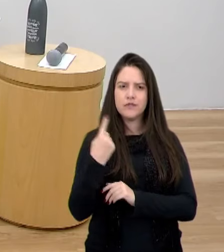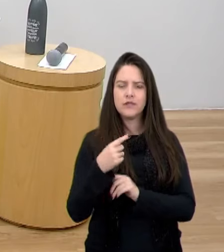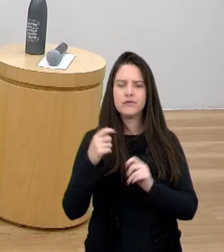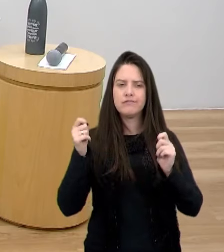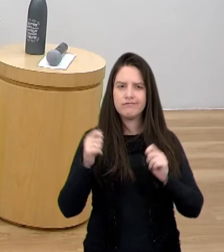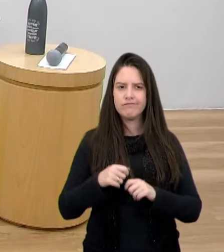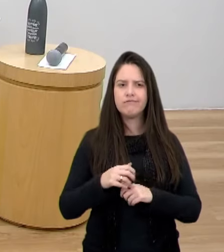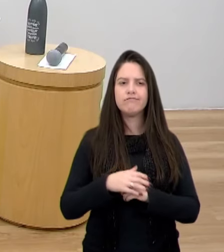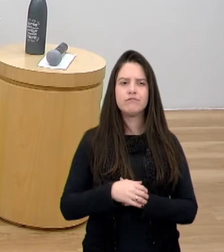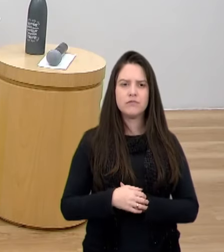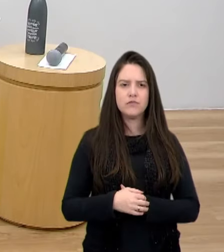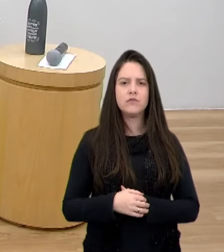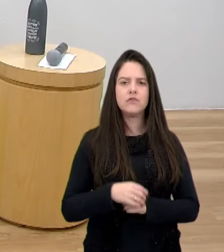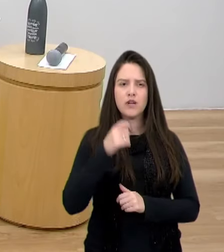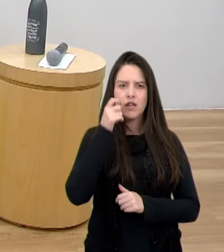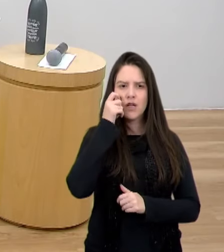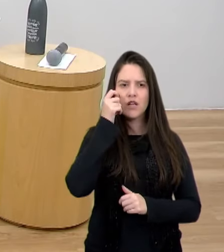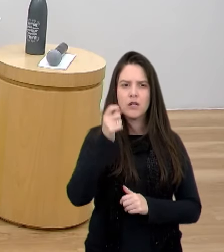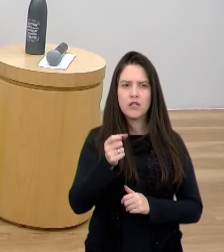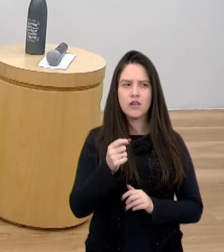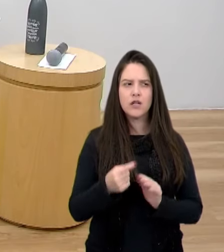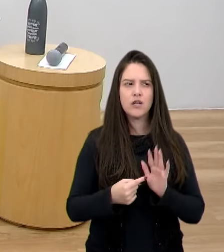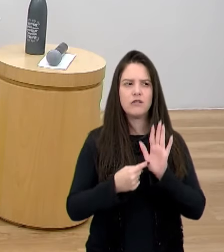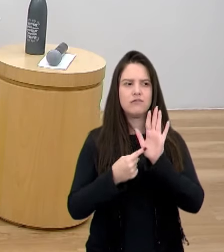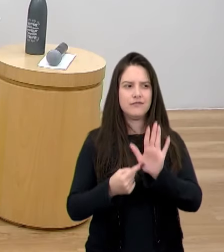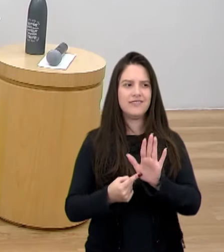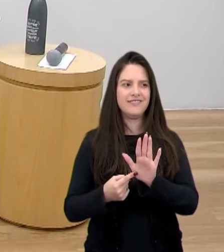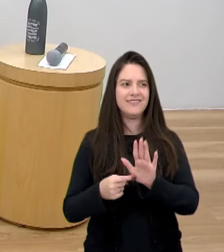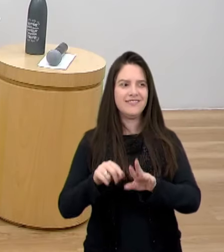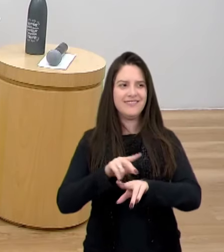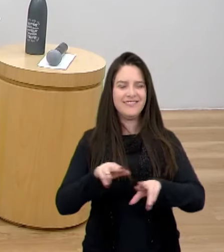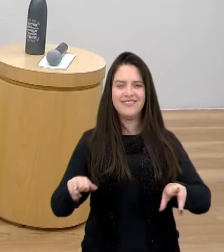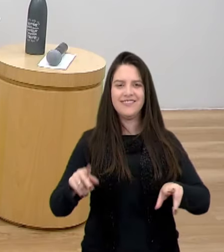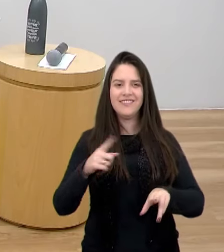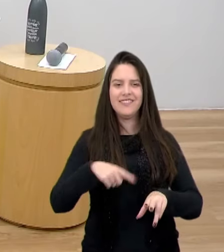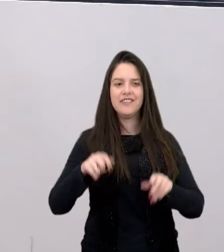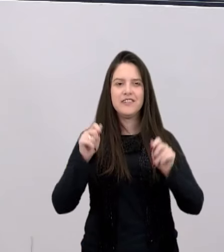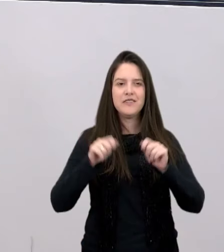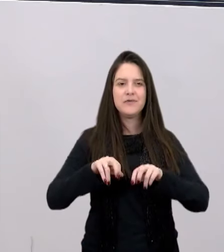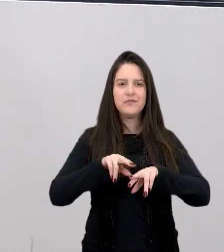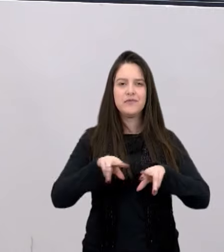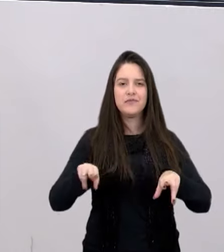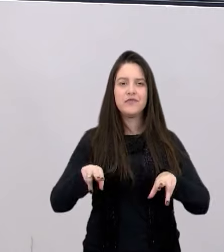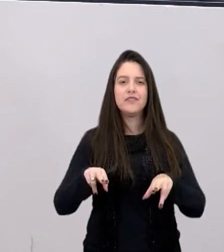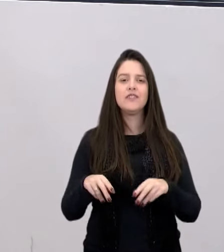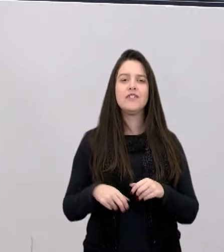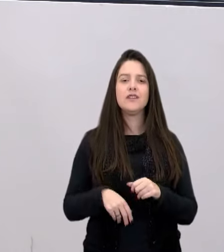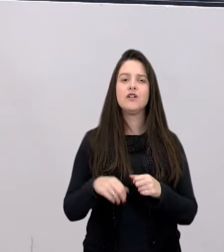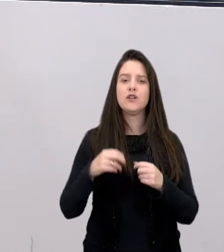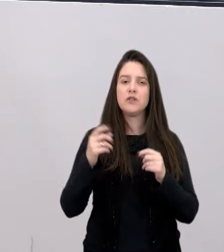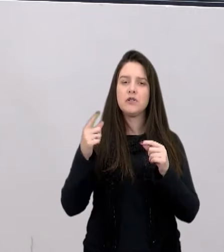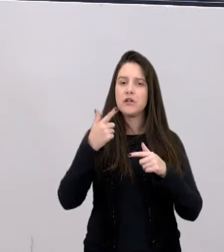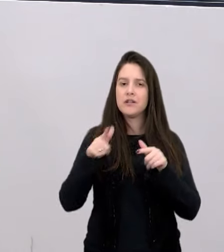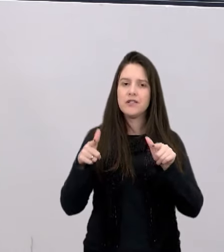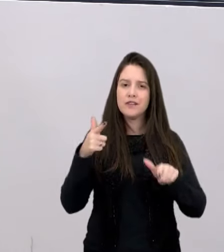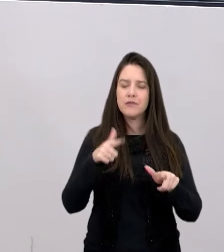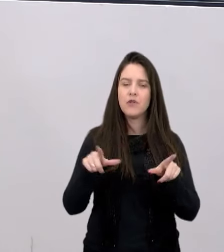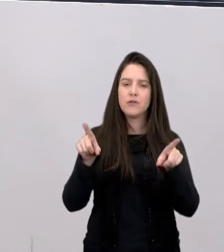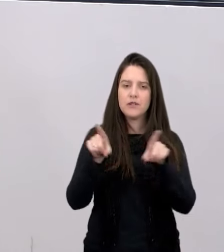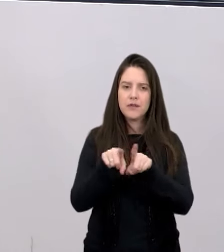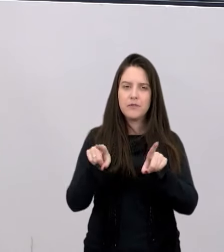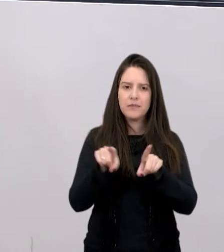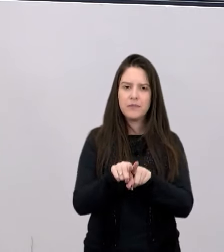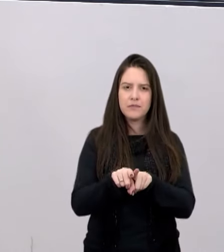fumante. Exatamente. Isso agrava, né? Exatamente, isso agrava aí a questão da diabetes. E uma outra coisa também, né,